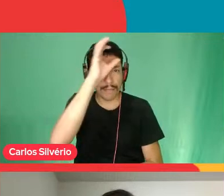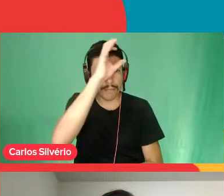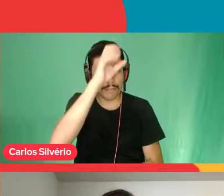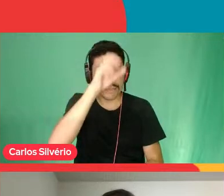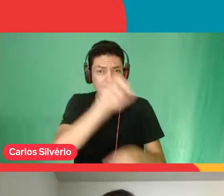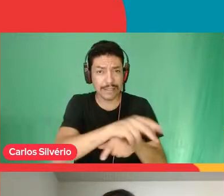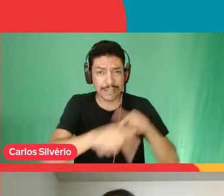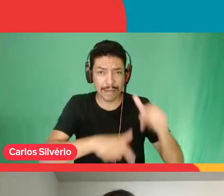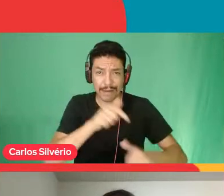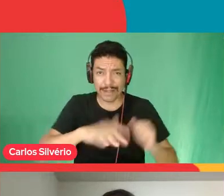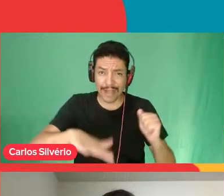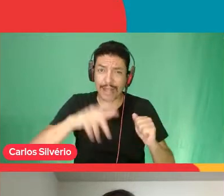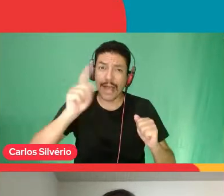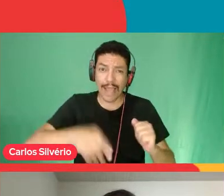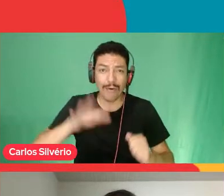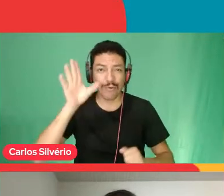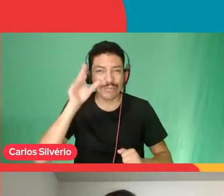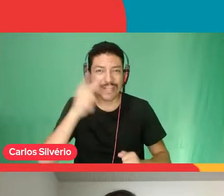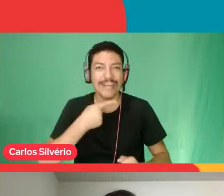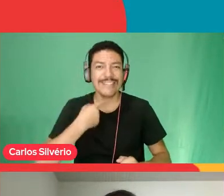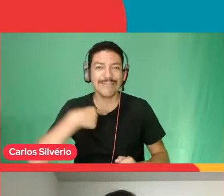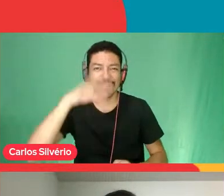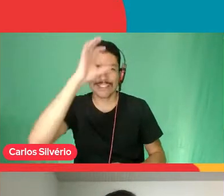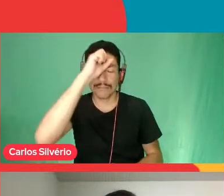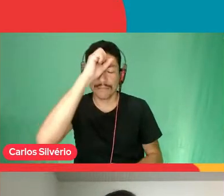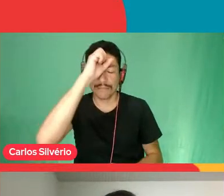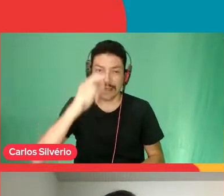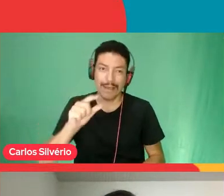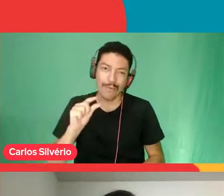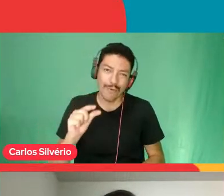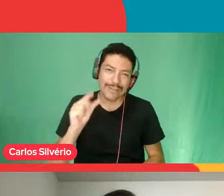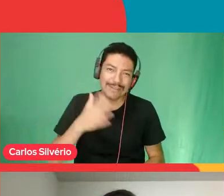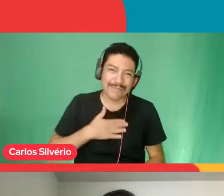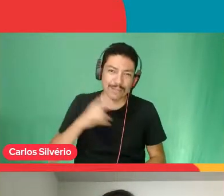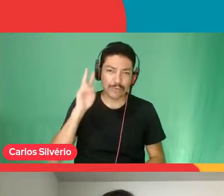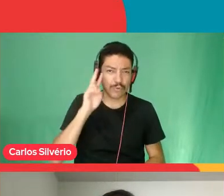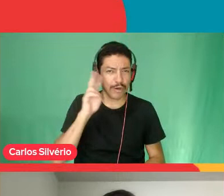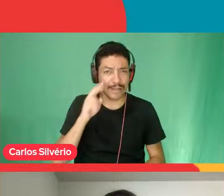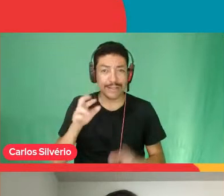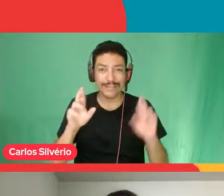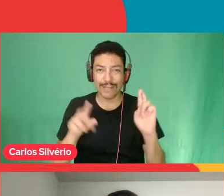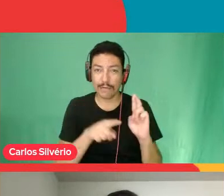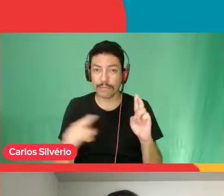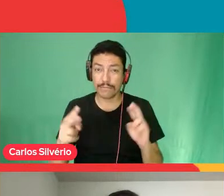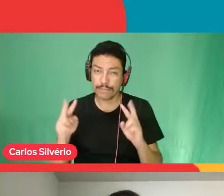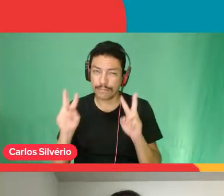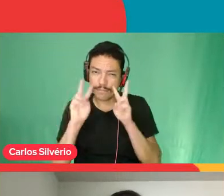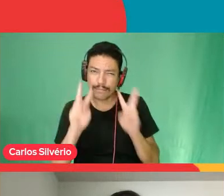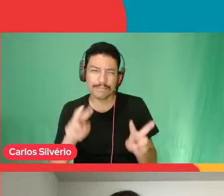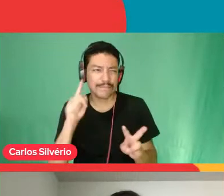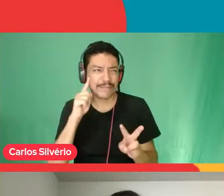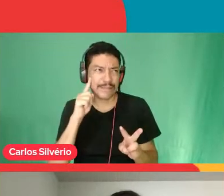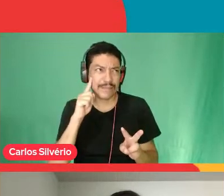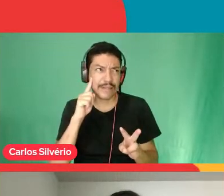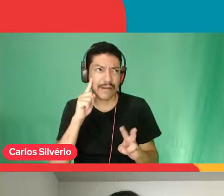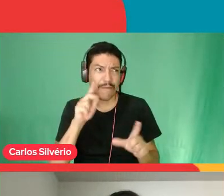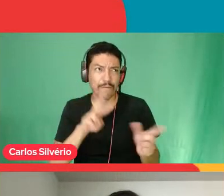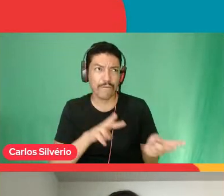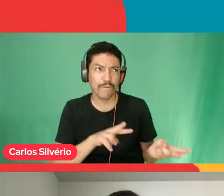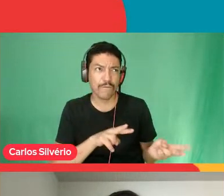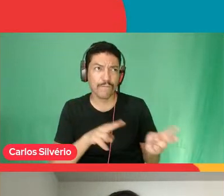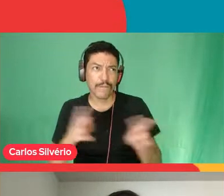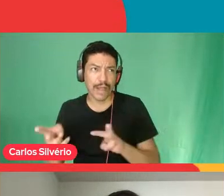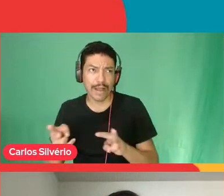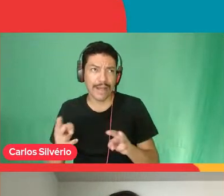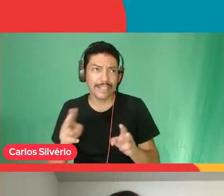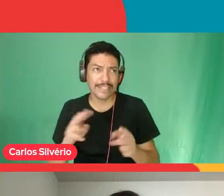da minha história. Espero que quem esteja assistindo aí, que está nesse momento pensando em transição na carreira e está com medo, né?